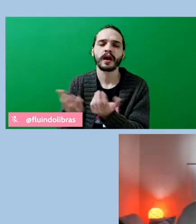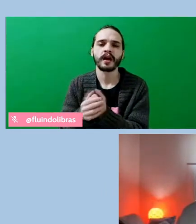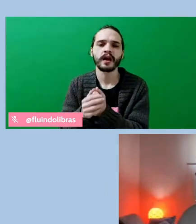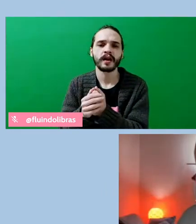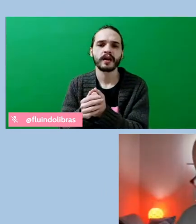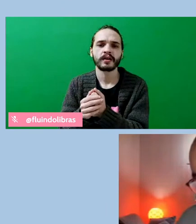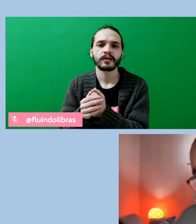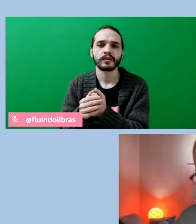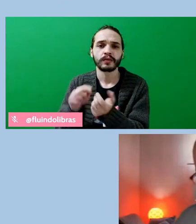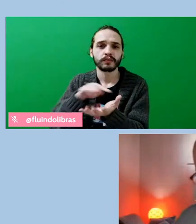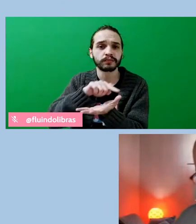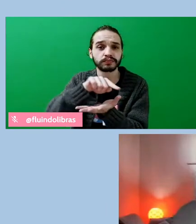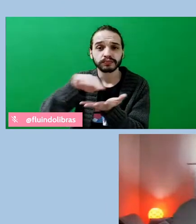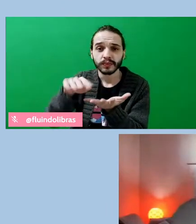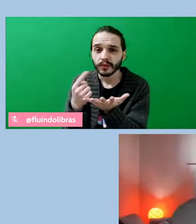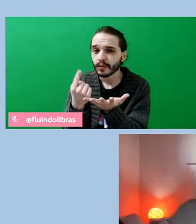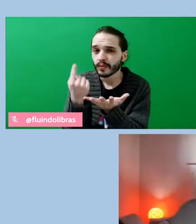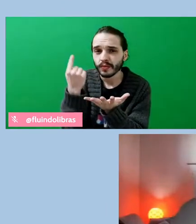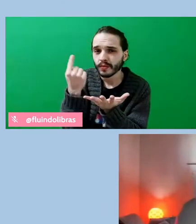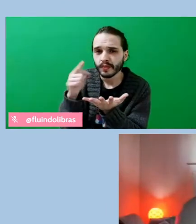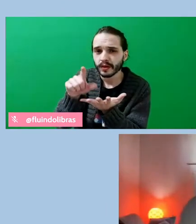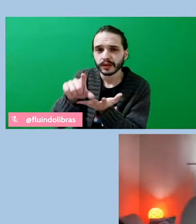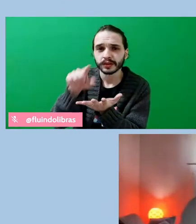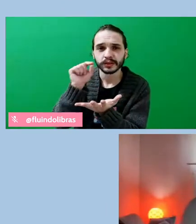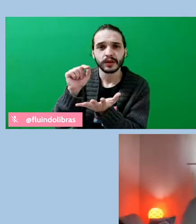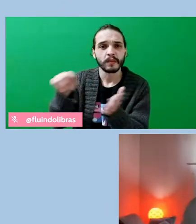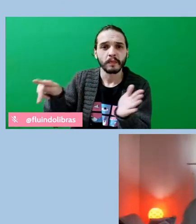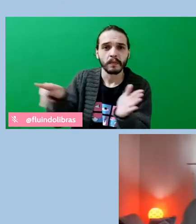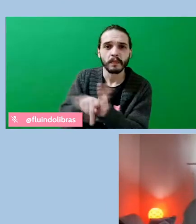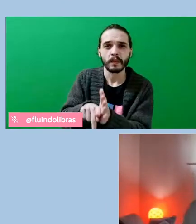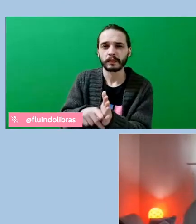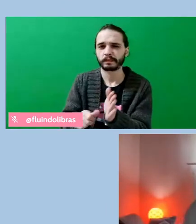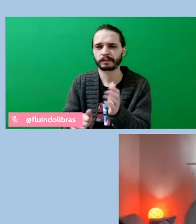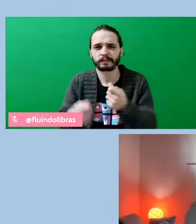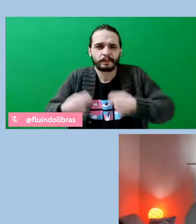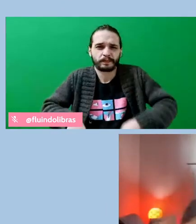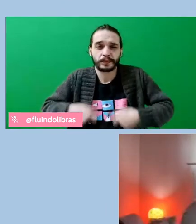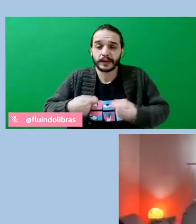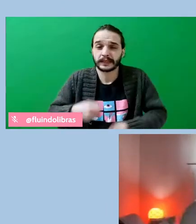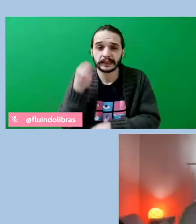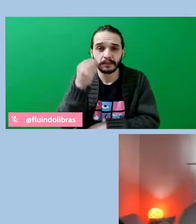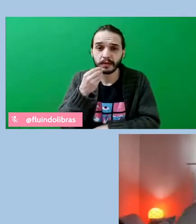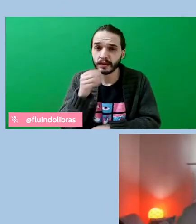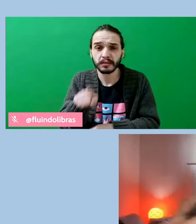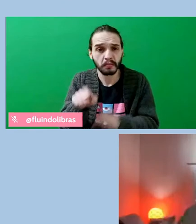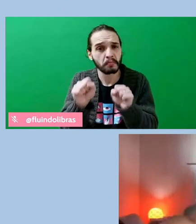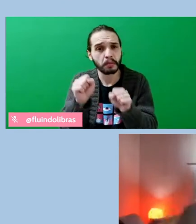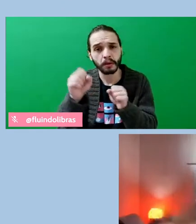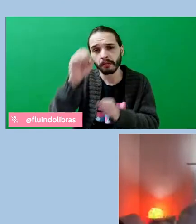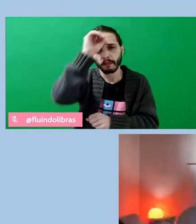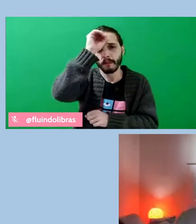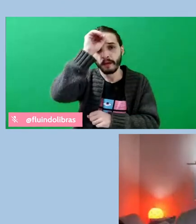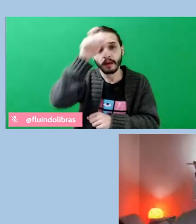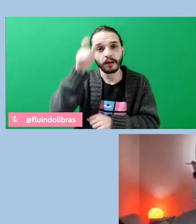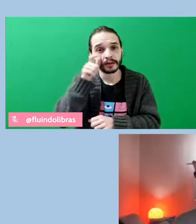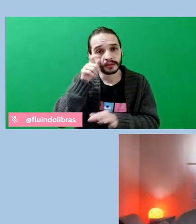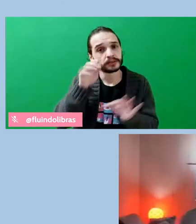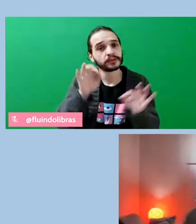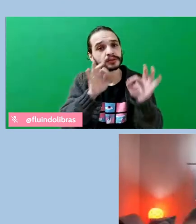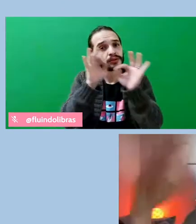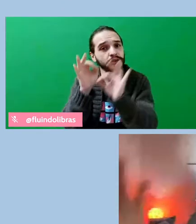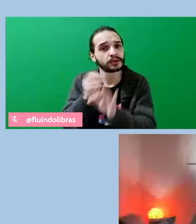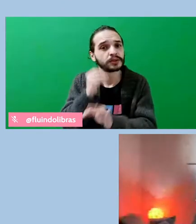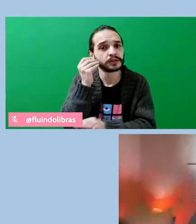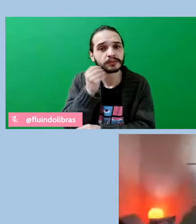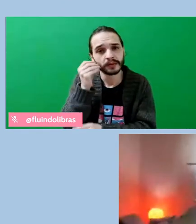nenhuma delas é fundamental para você, para a experiência, né? Você pode ver Persona sem saber nada e você é Sim. conduzido pela experiência do Persona,